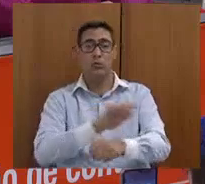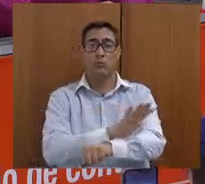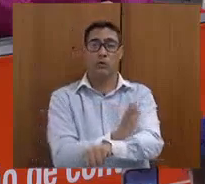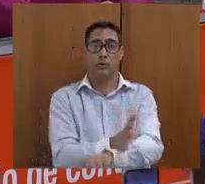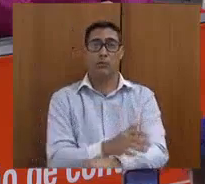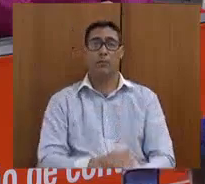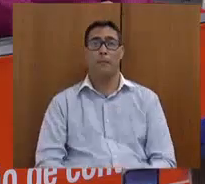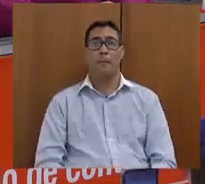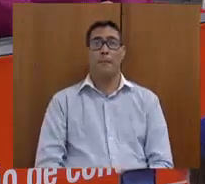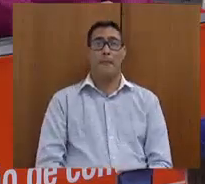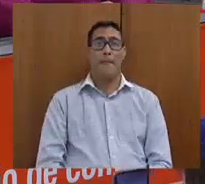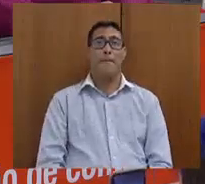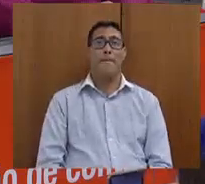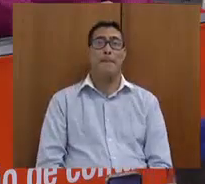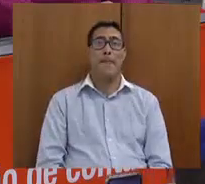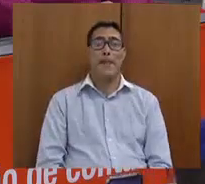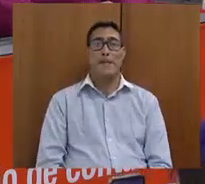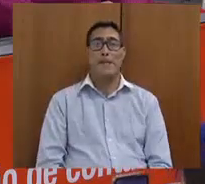momento